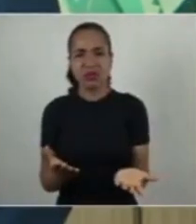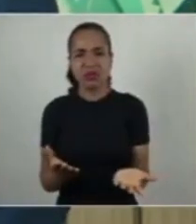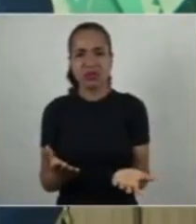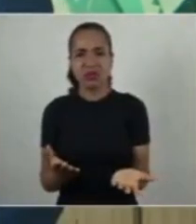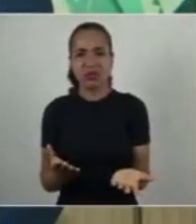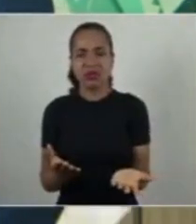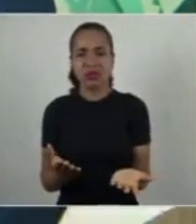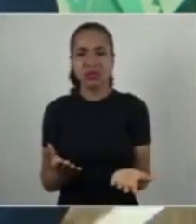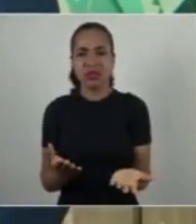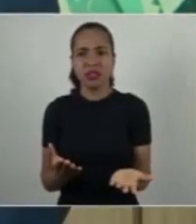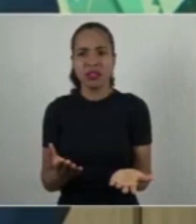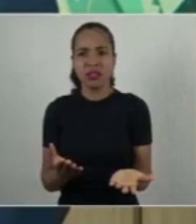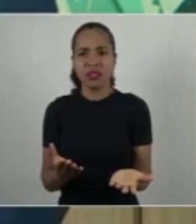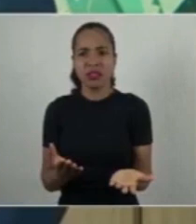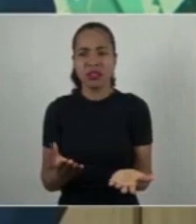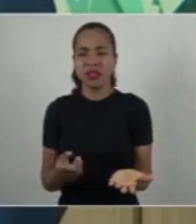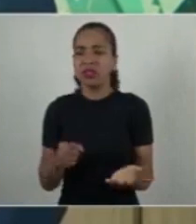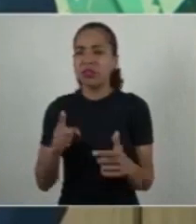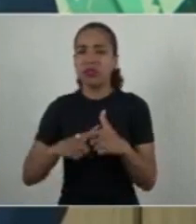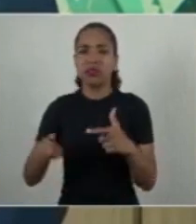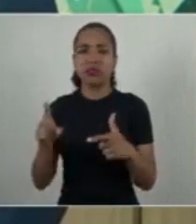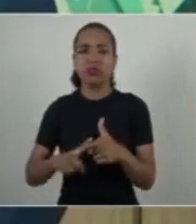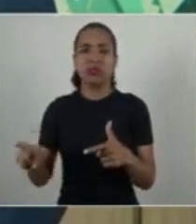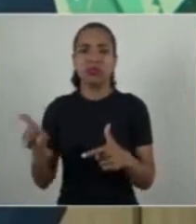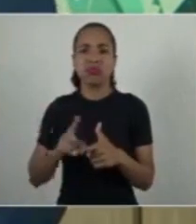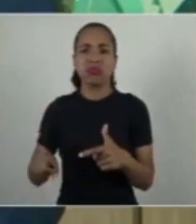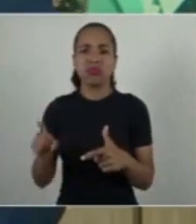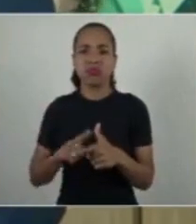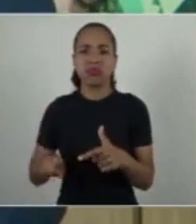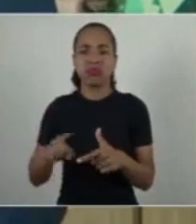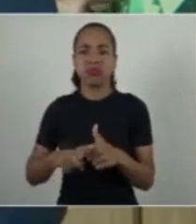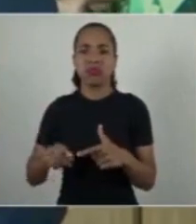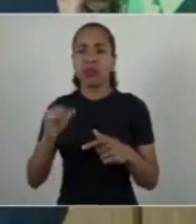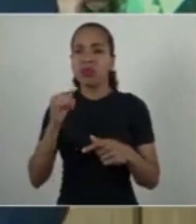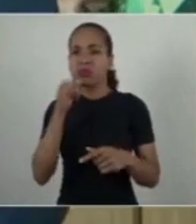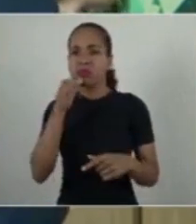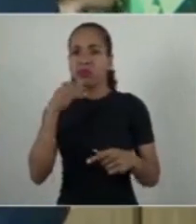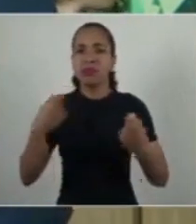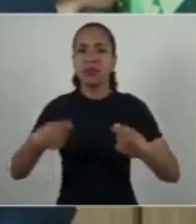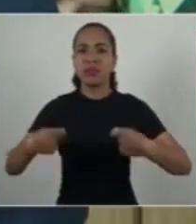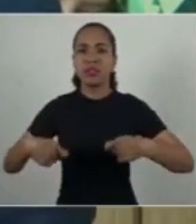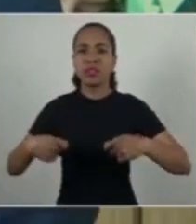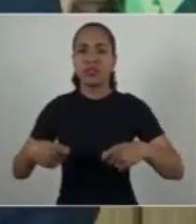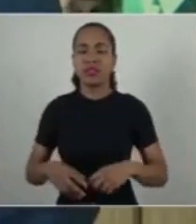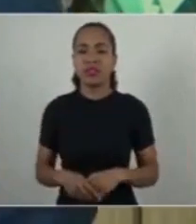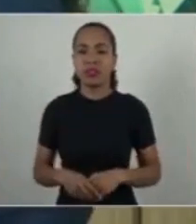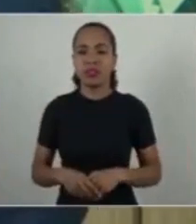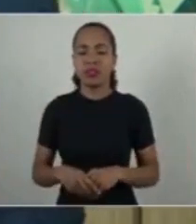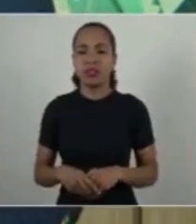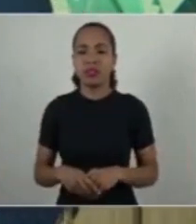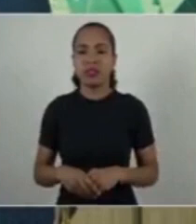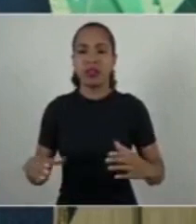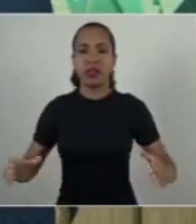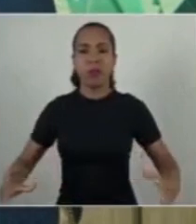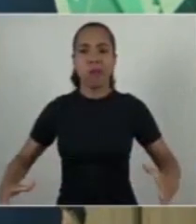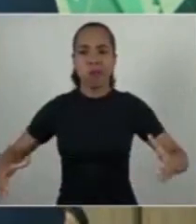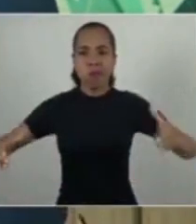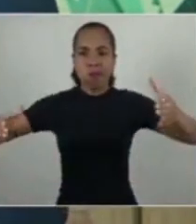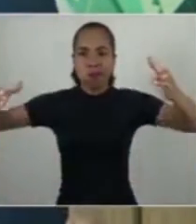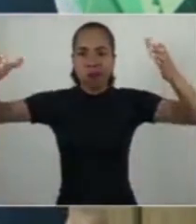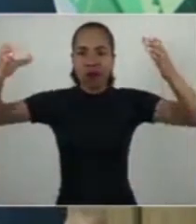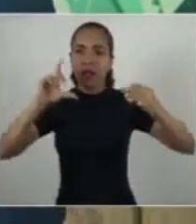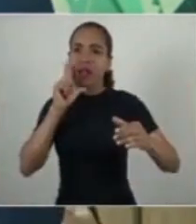fornecimento de energia com problema o qual que é o problema em todas as bombas tá chegando para mim daqui a pouquinho aqui os